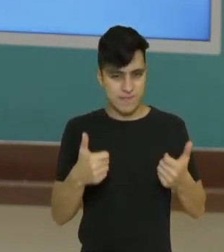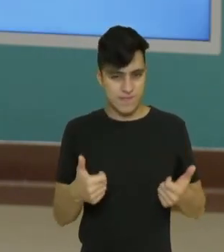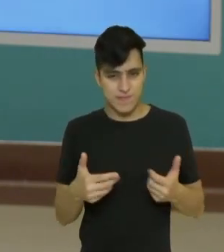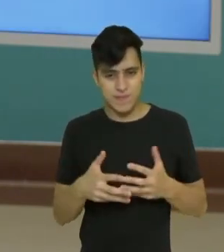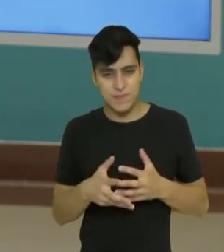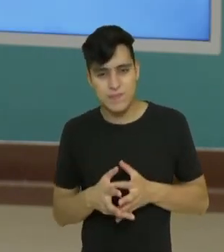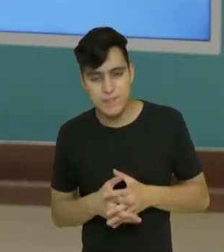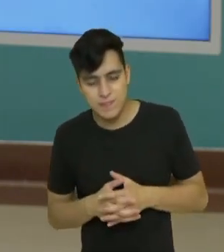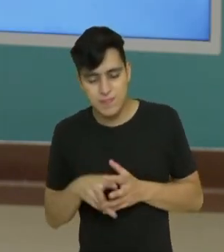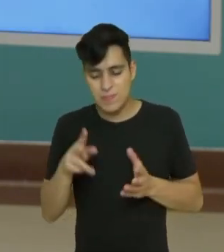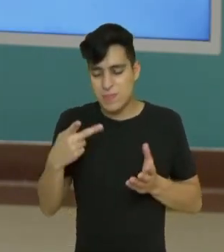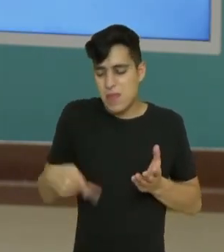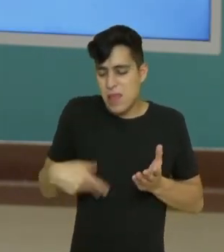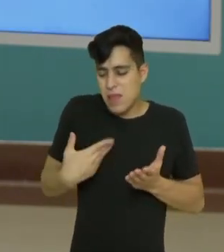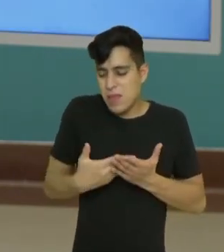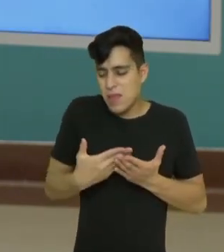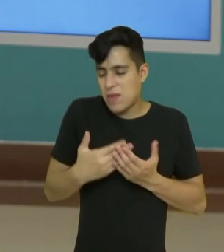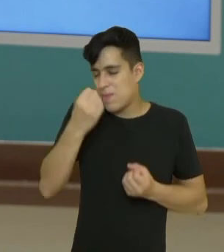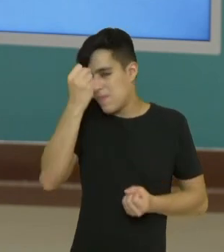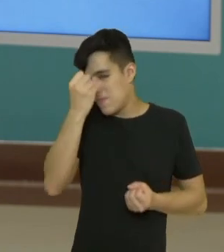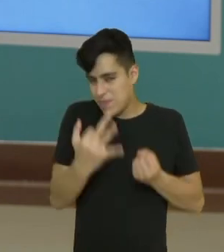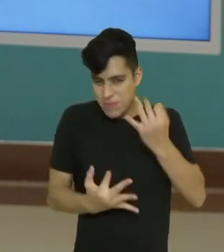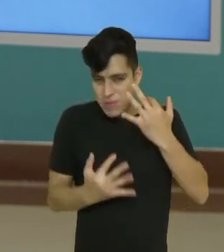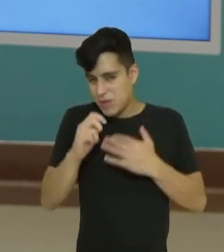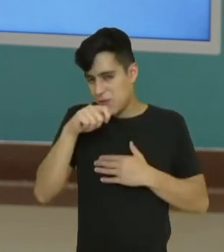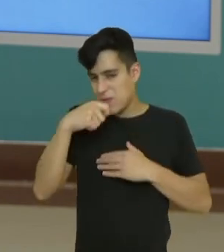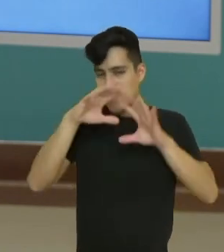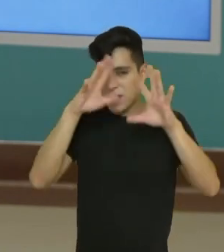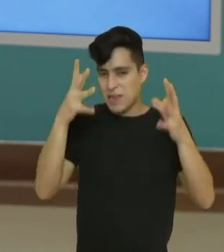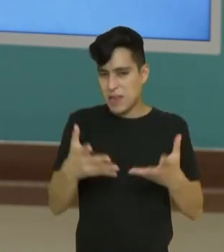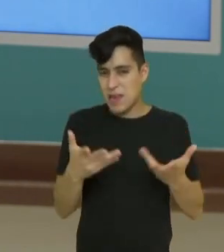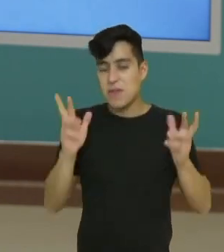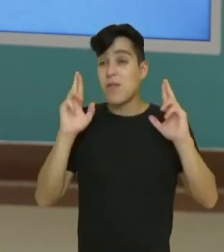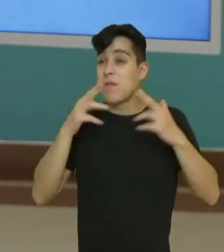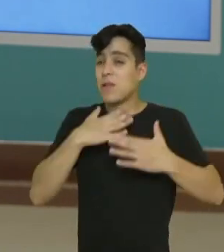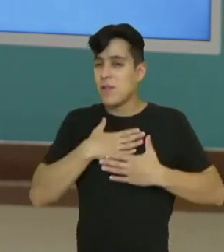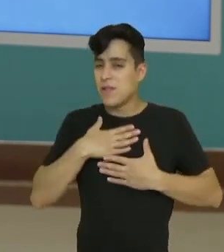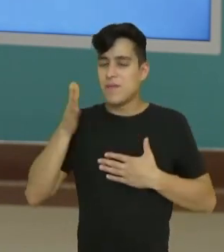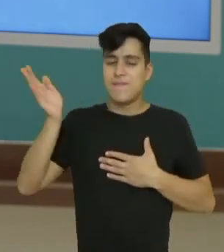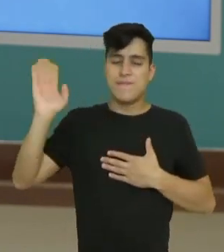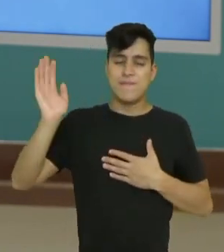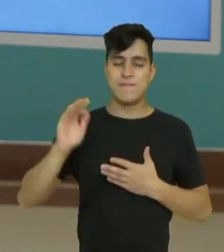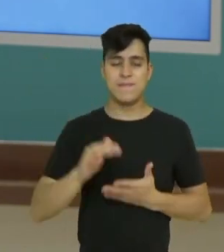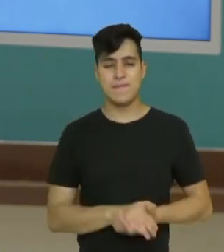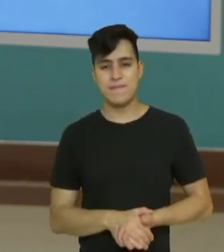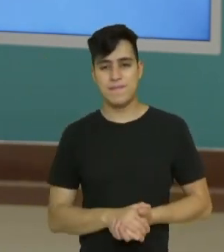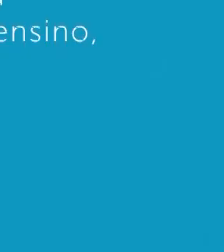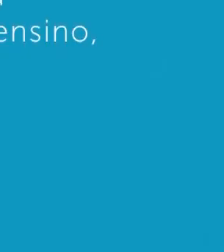Nessa aula, nós falamos sobre a litosfera. Espero que vocês tenham gostado e até breve.